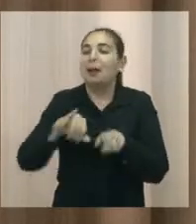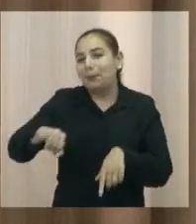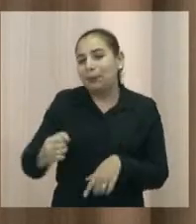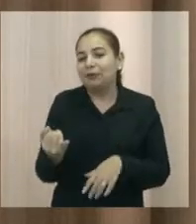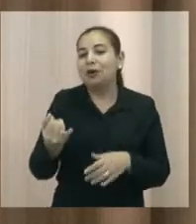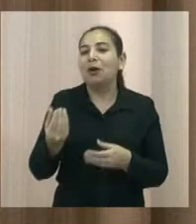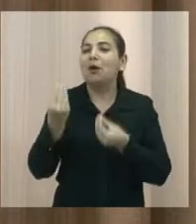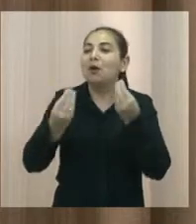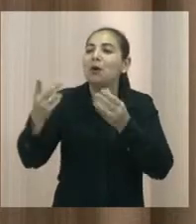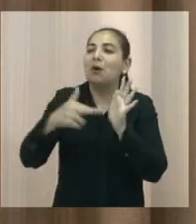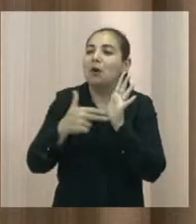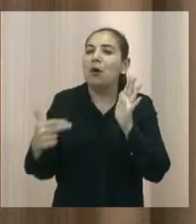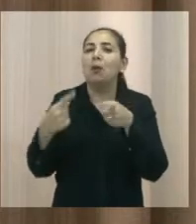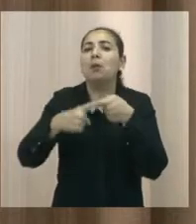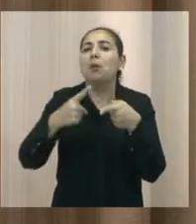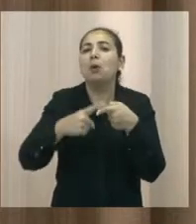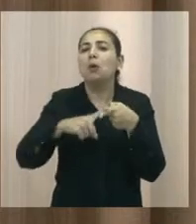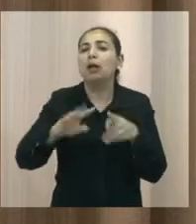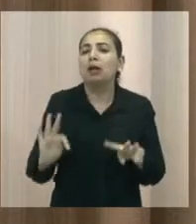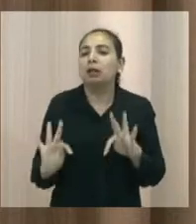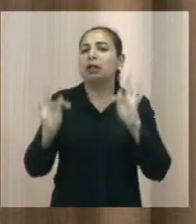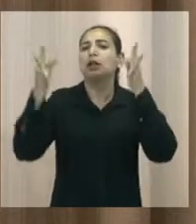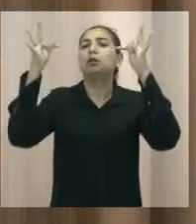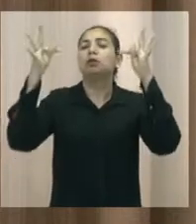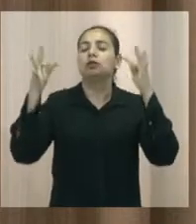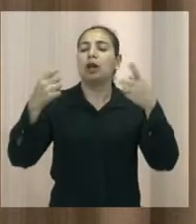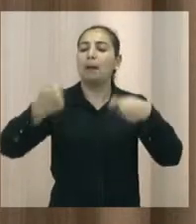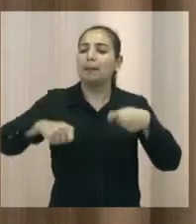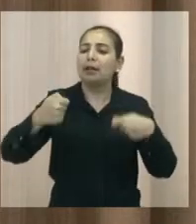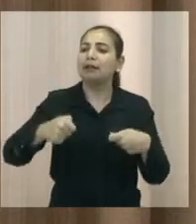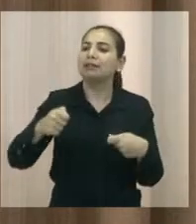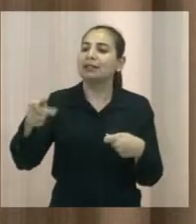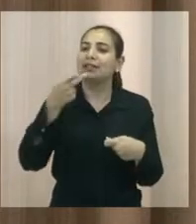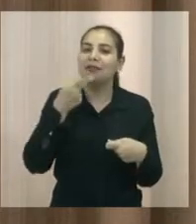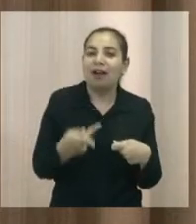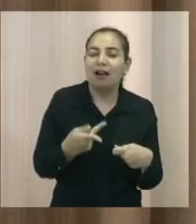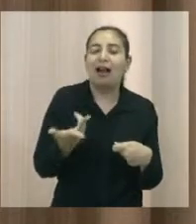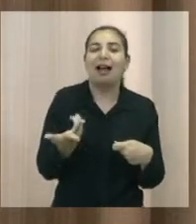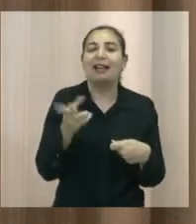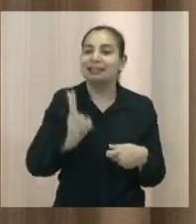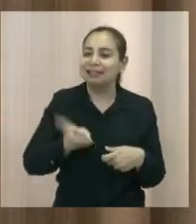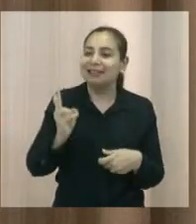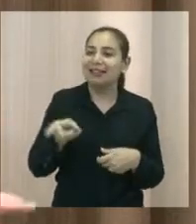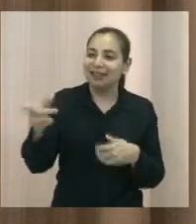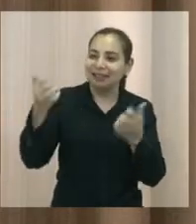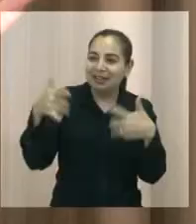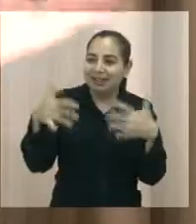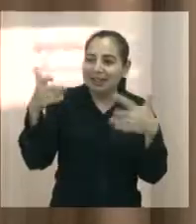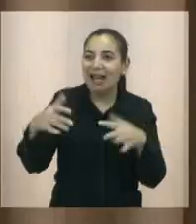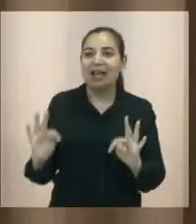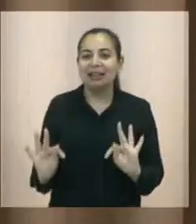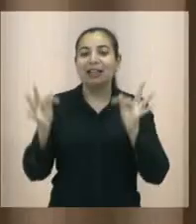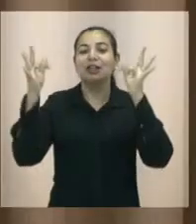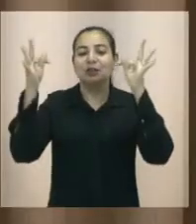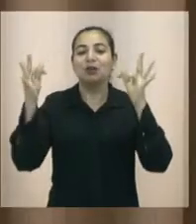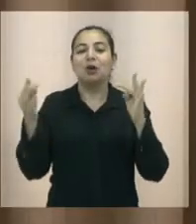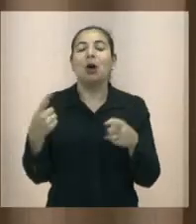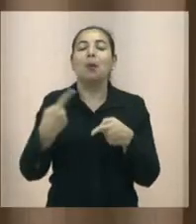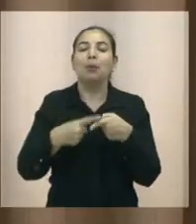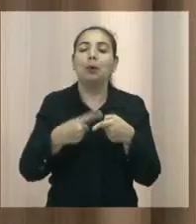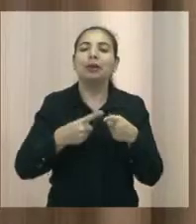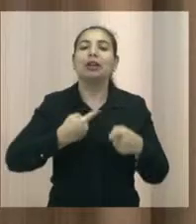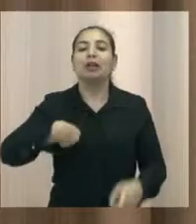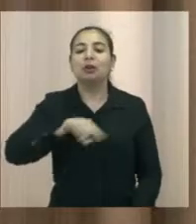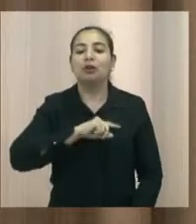a tecnologia está sendo um nome tão bem colocado nas suas palavras, doutora? Porque a gente sabe que, como foi dito, né? A